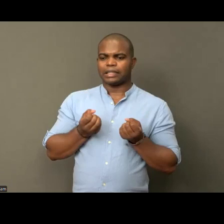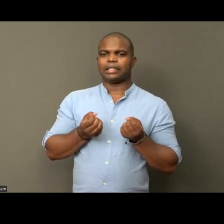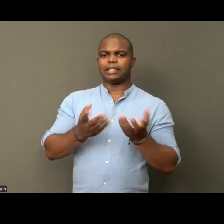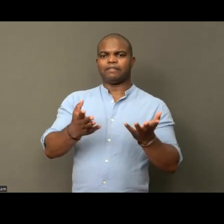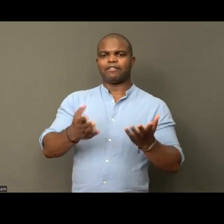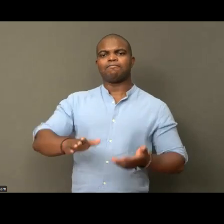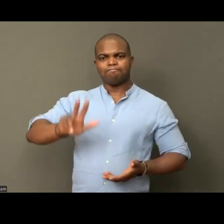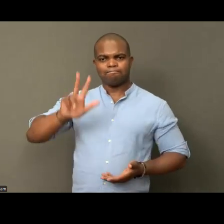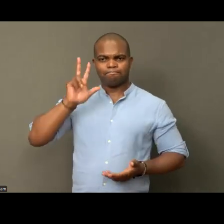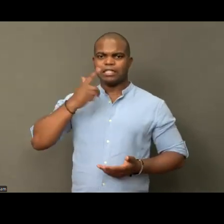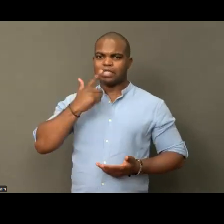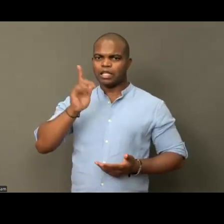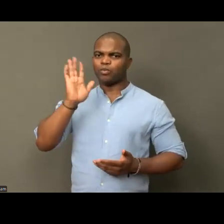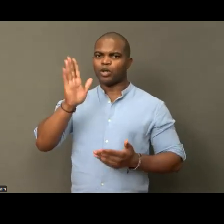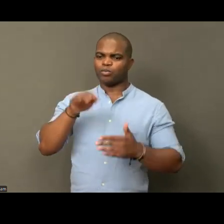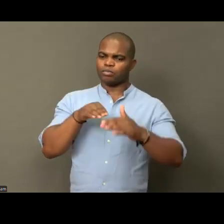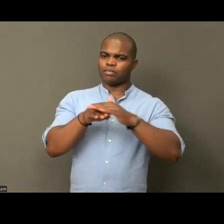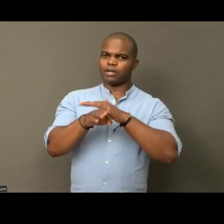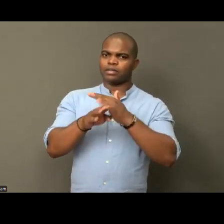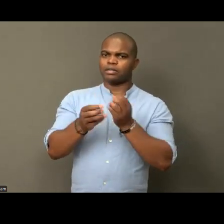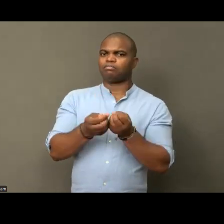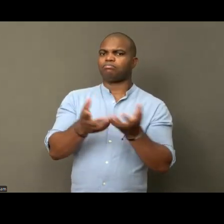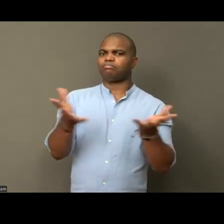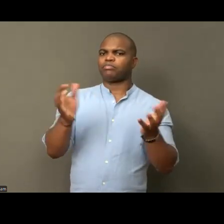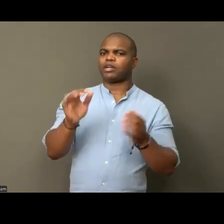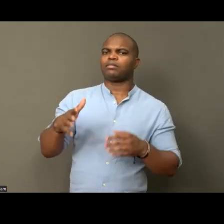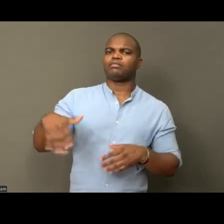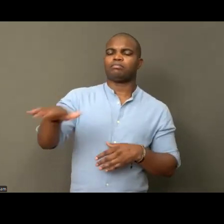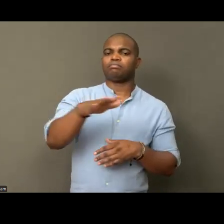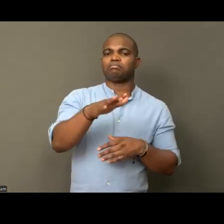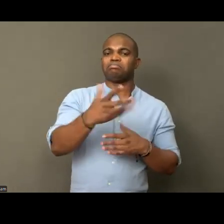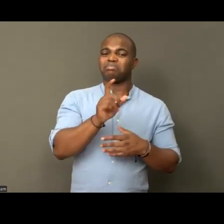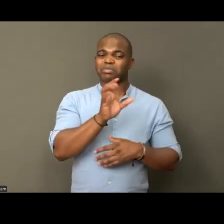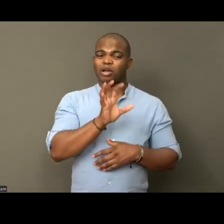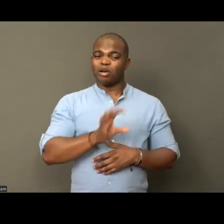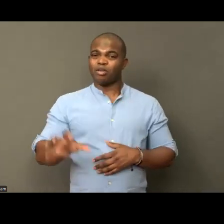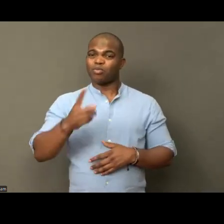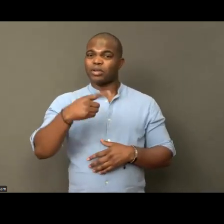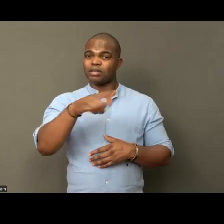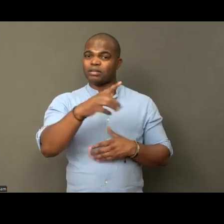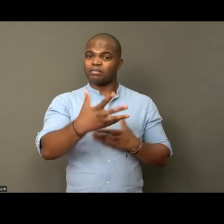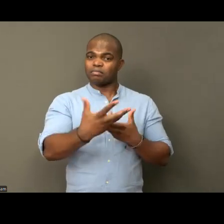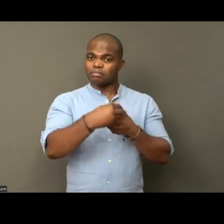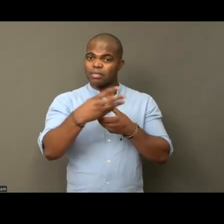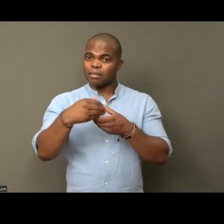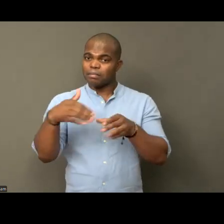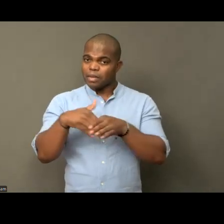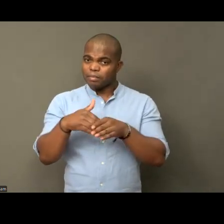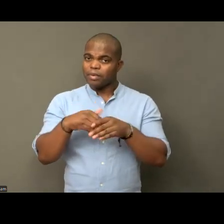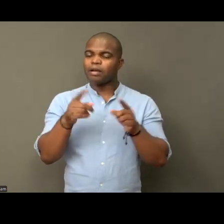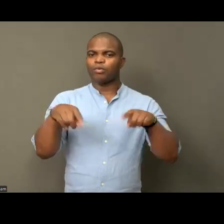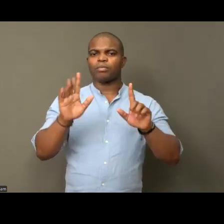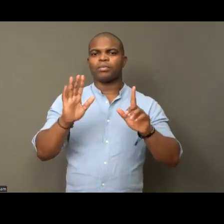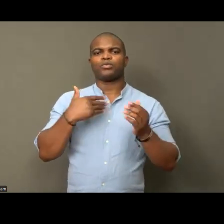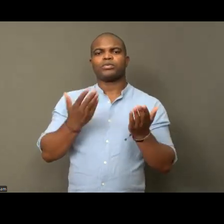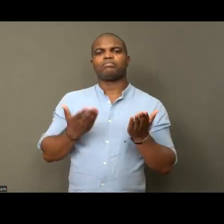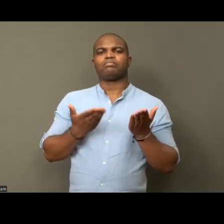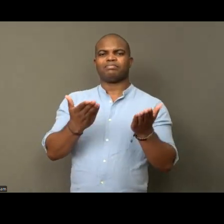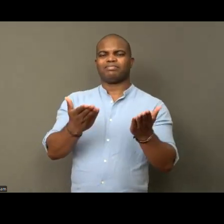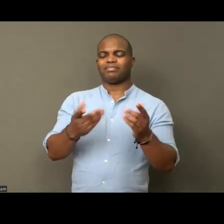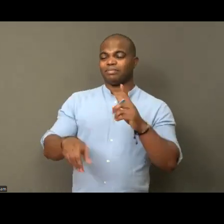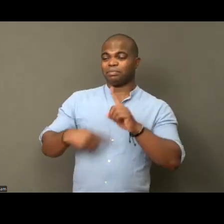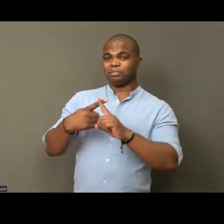Estados-membros a ferramentas inovadoras e novas e que podem fazer uma diferença na eliminação